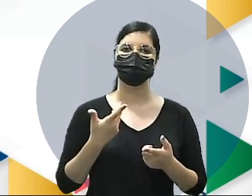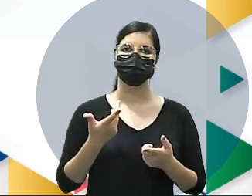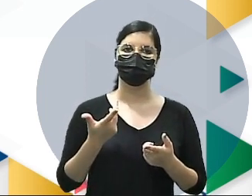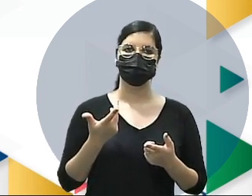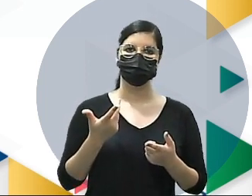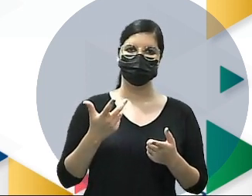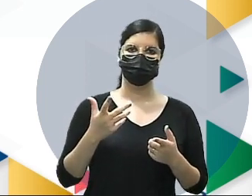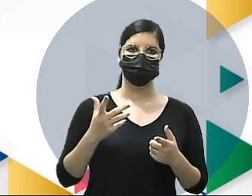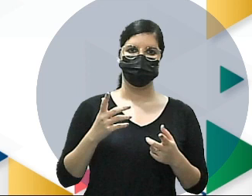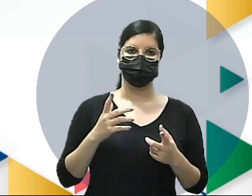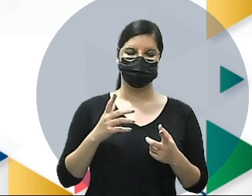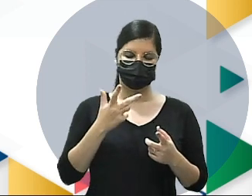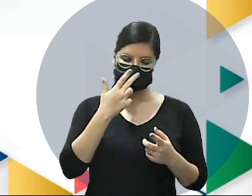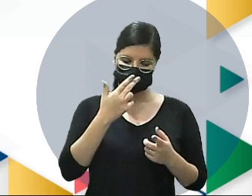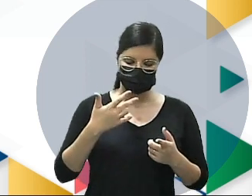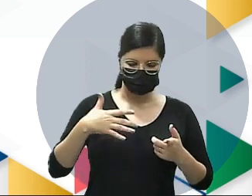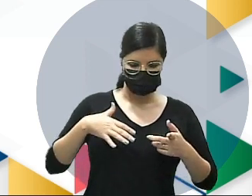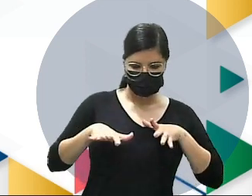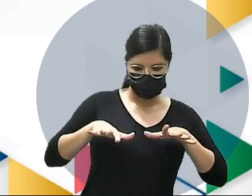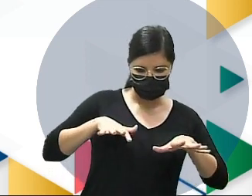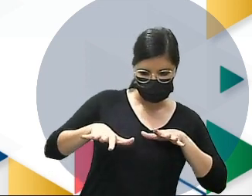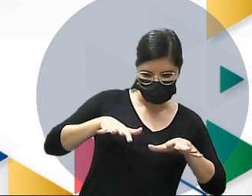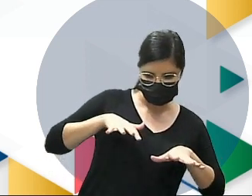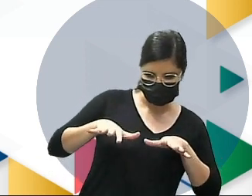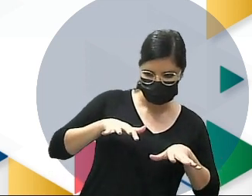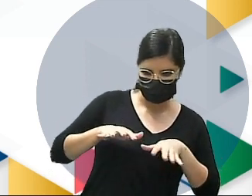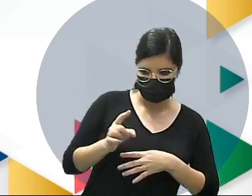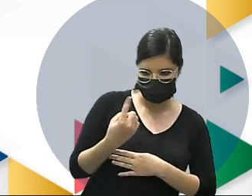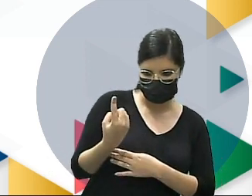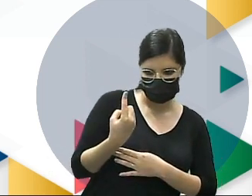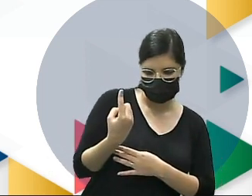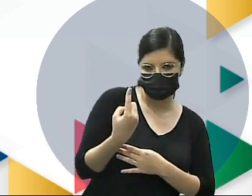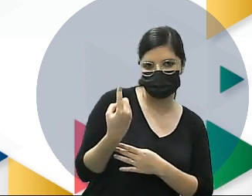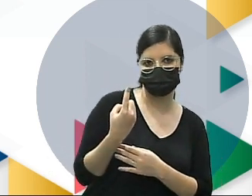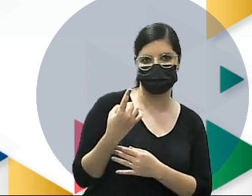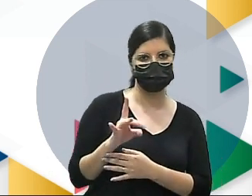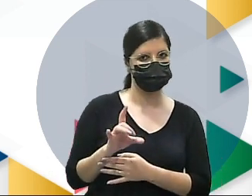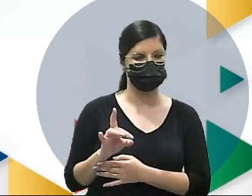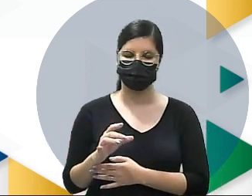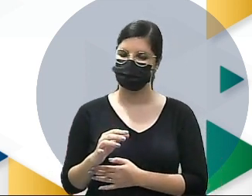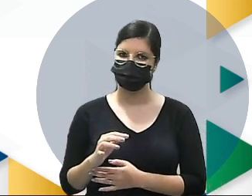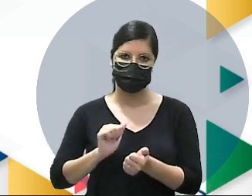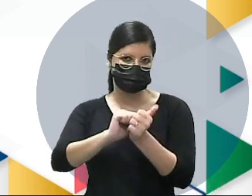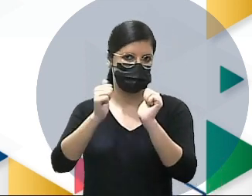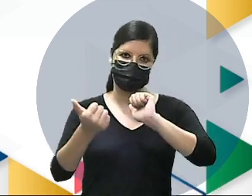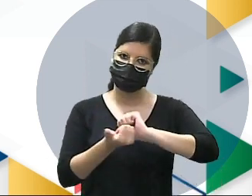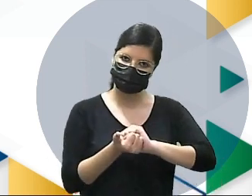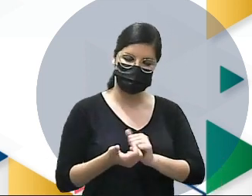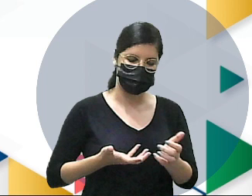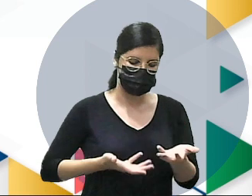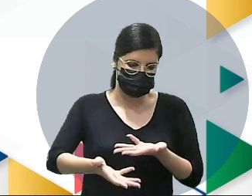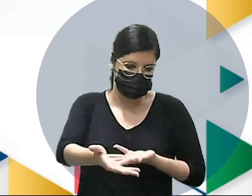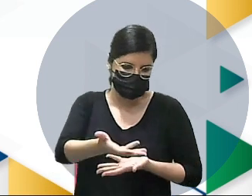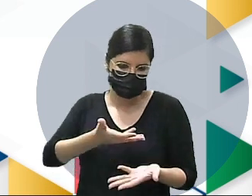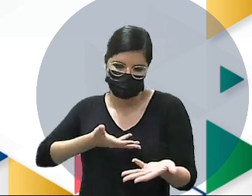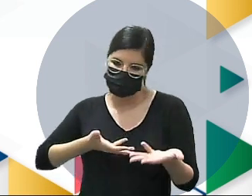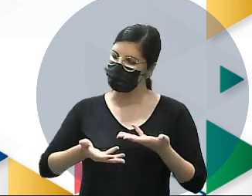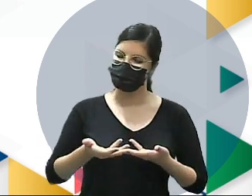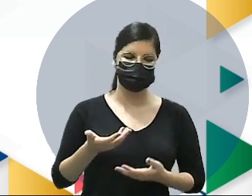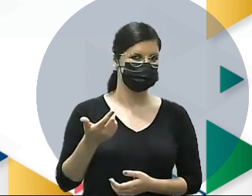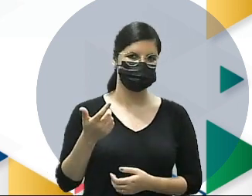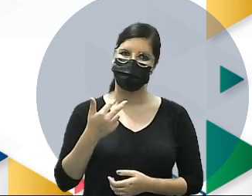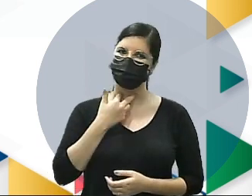tanto tanta performance individual S um bailarino quiser fazer uma adaptação improviso ali aquilo geralmente